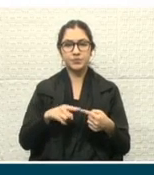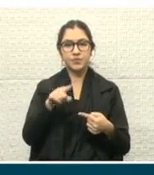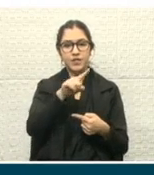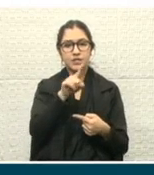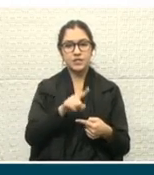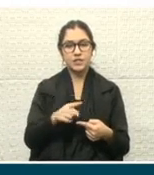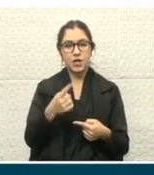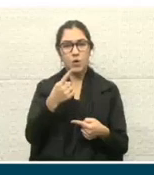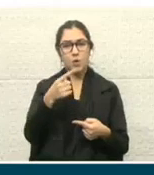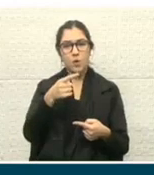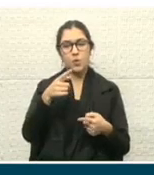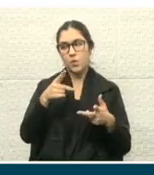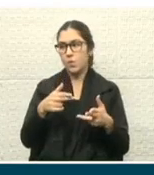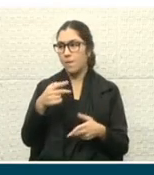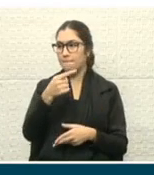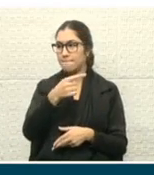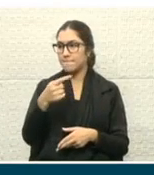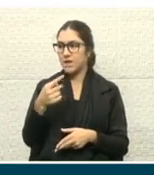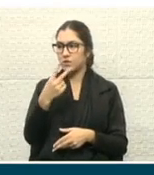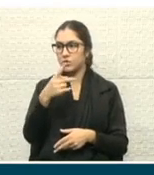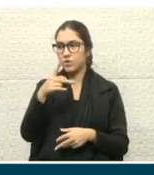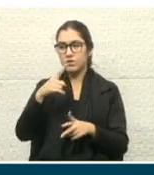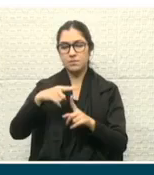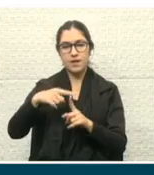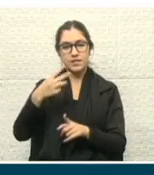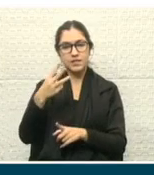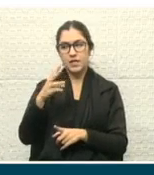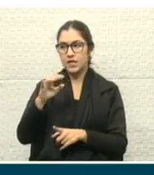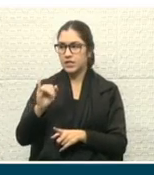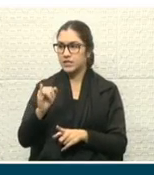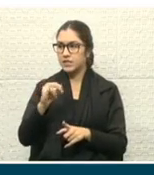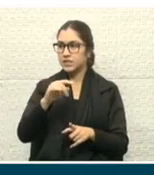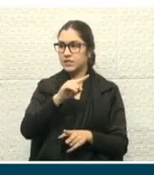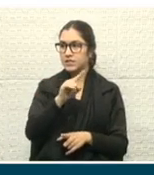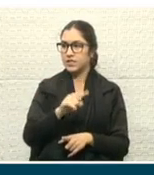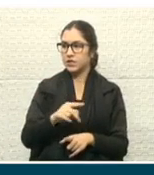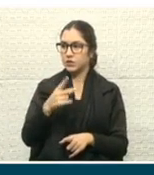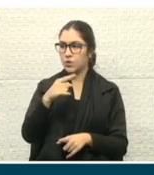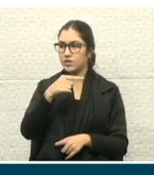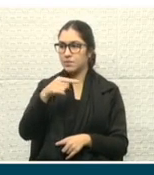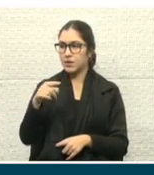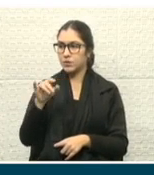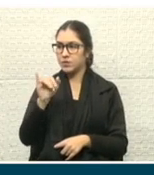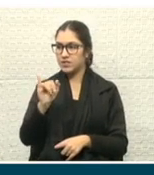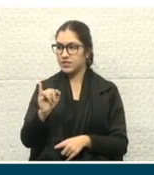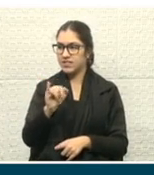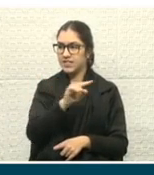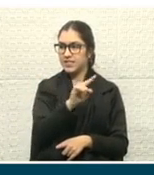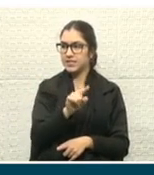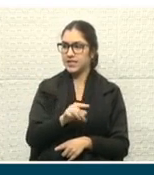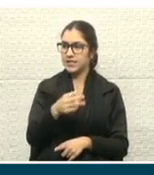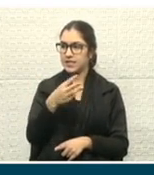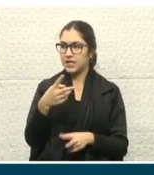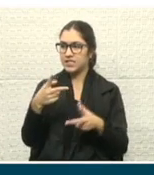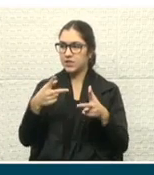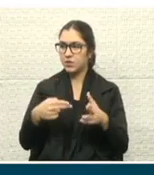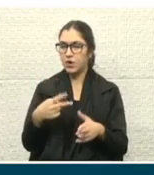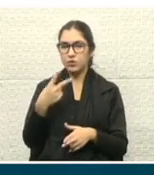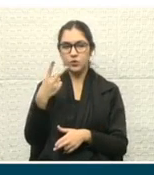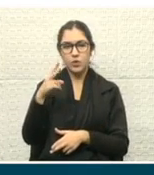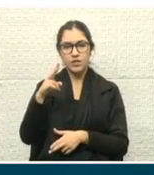Z1 é menos 2 mais 3i, o Z2 menos i e o Z3 igual